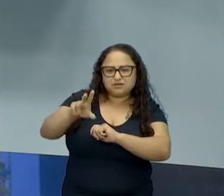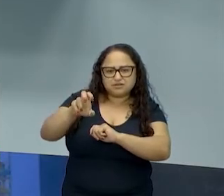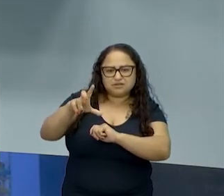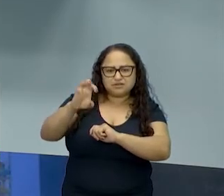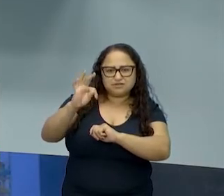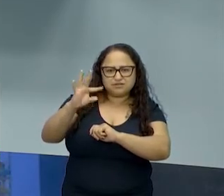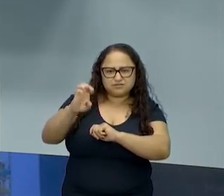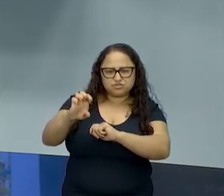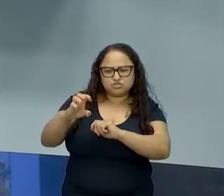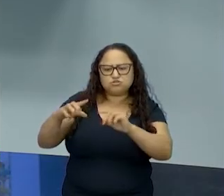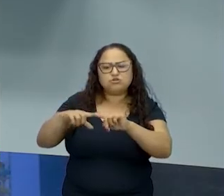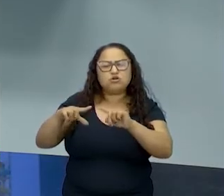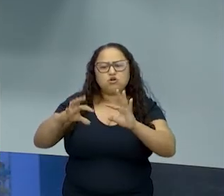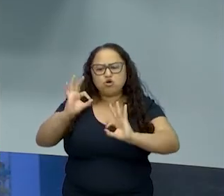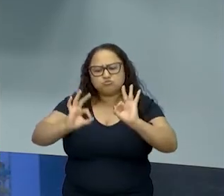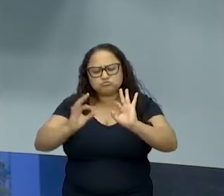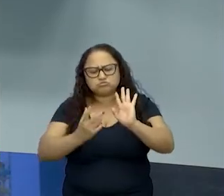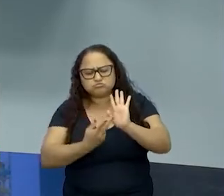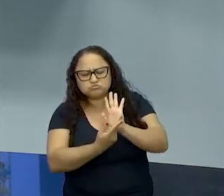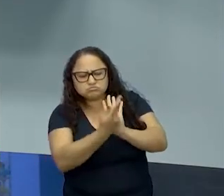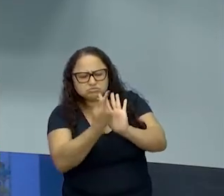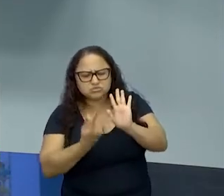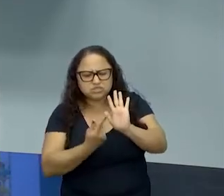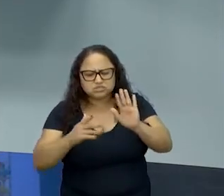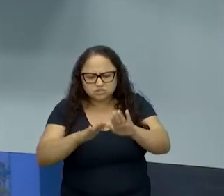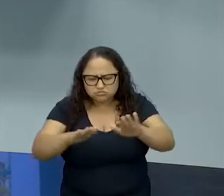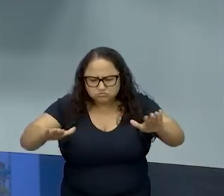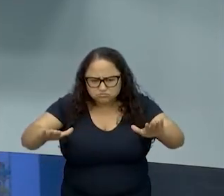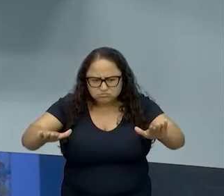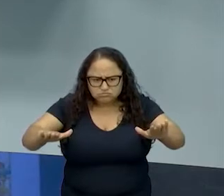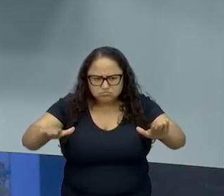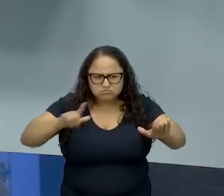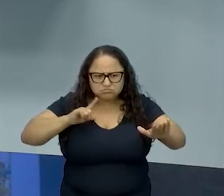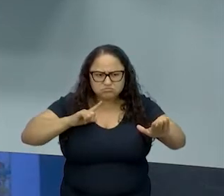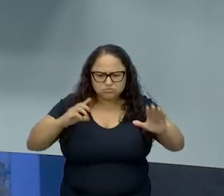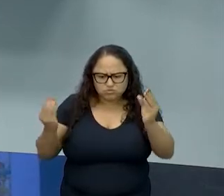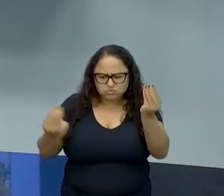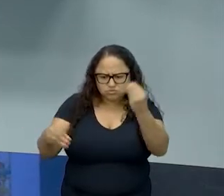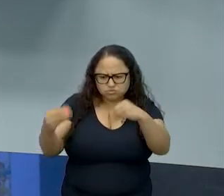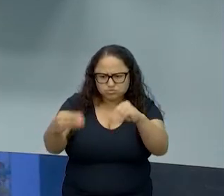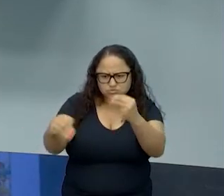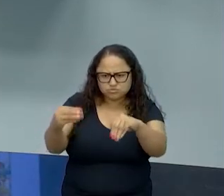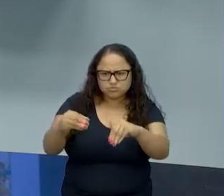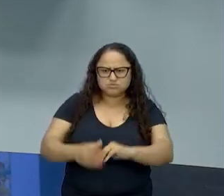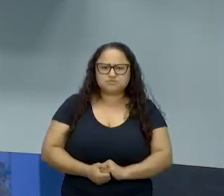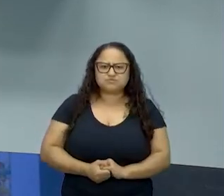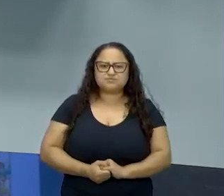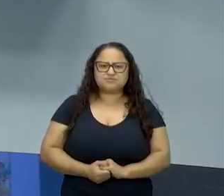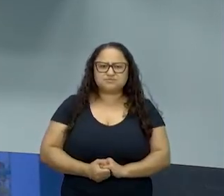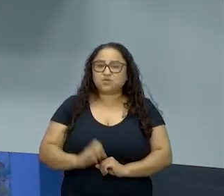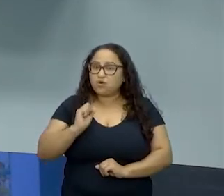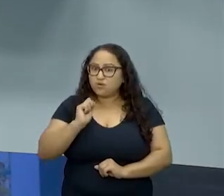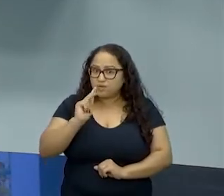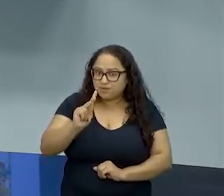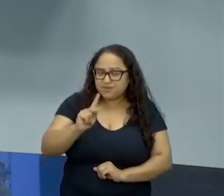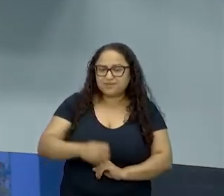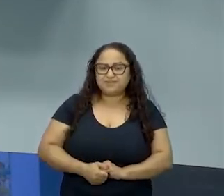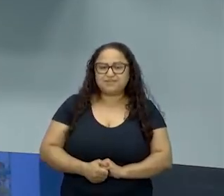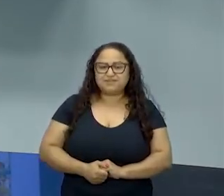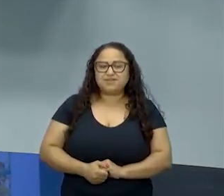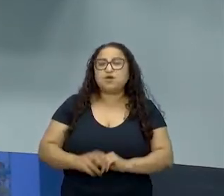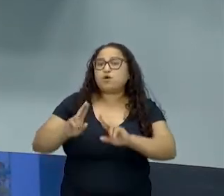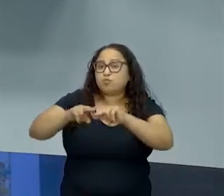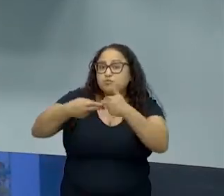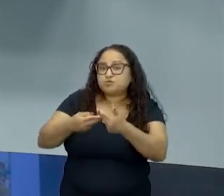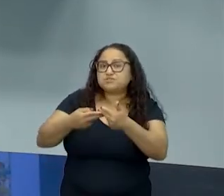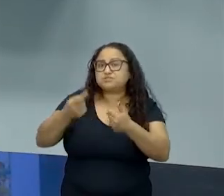50 vai ser para os desenhos e 1 para 20 para fazer a maquete, tudo bem? Então, por isso que